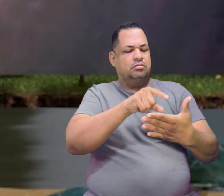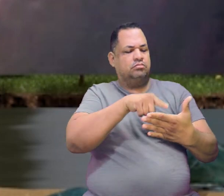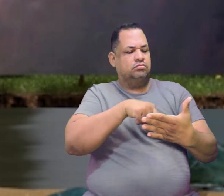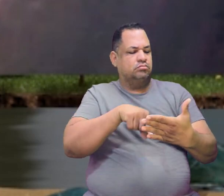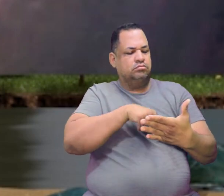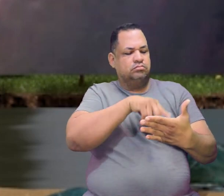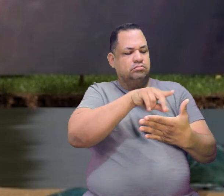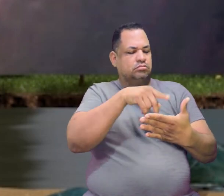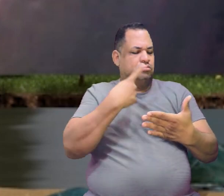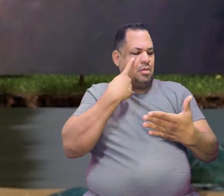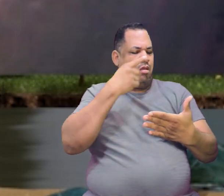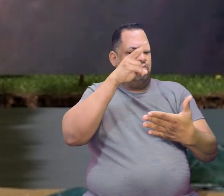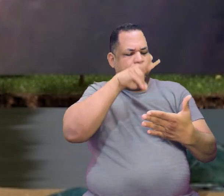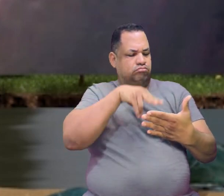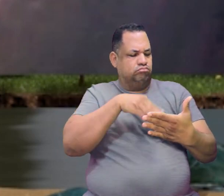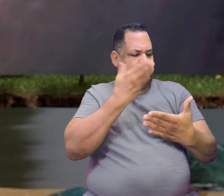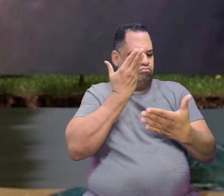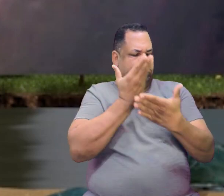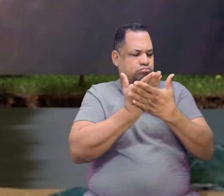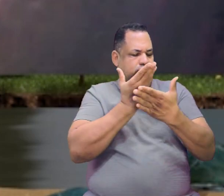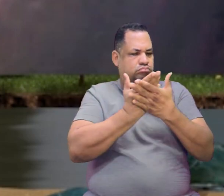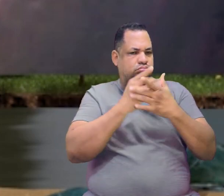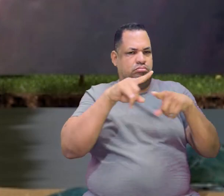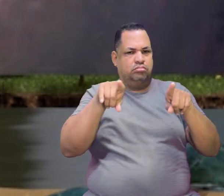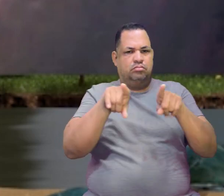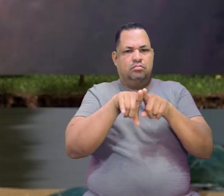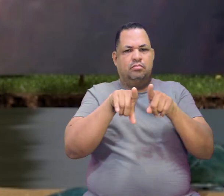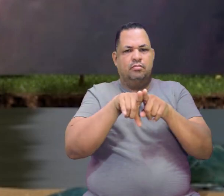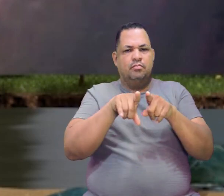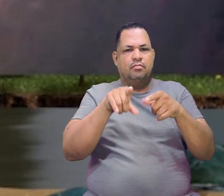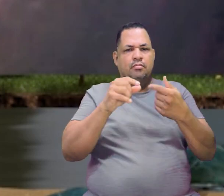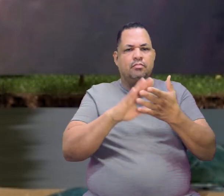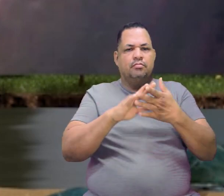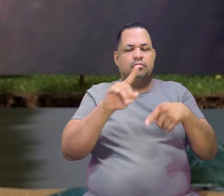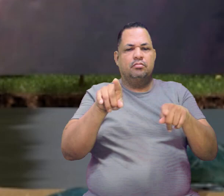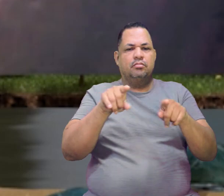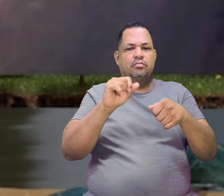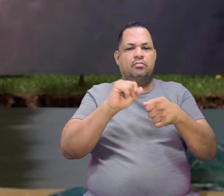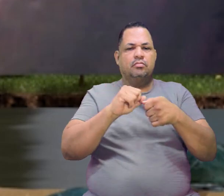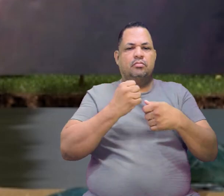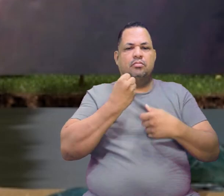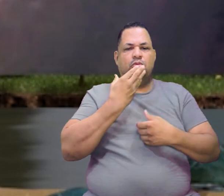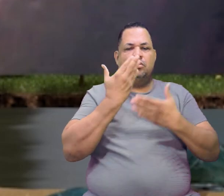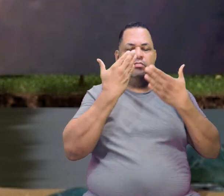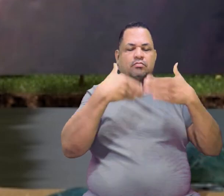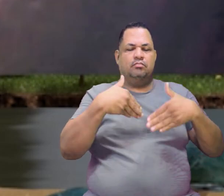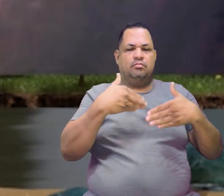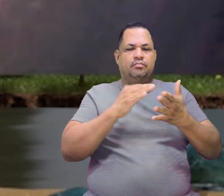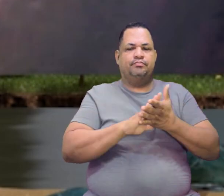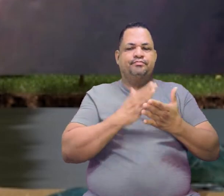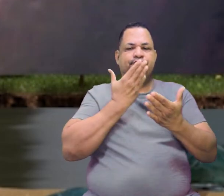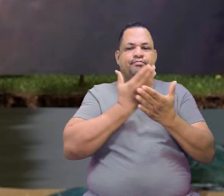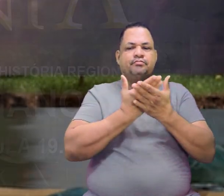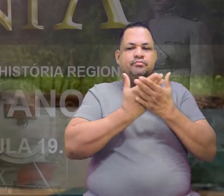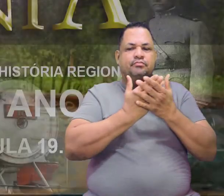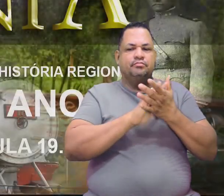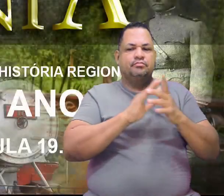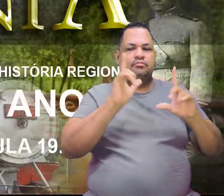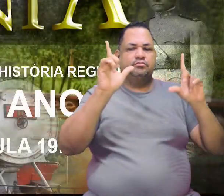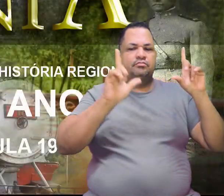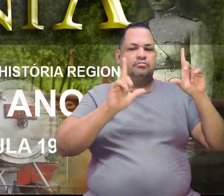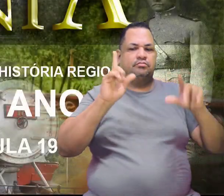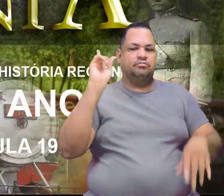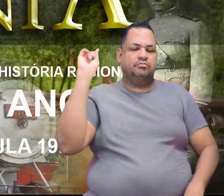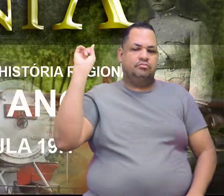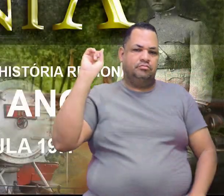caderno e faça os estudos para fazer uma boa prova, tá bom? Na aula de hoje, joga na tela, olha